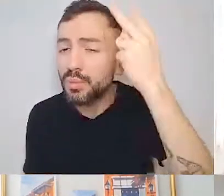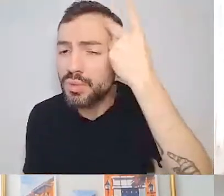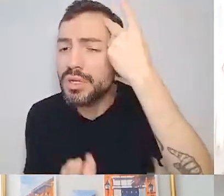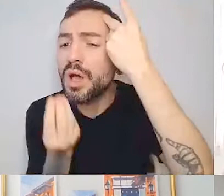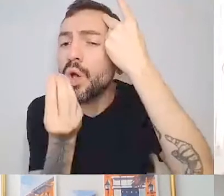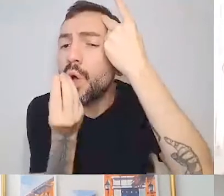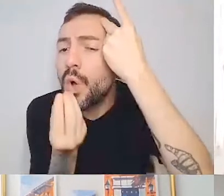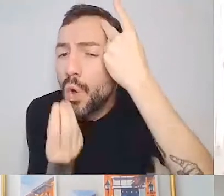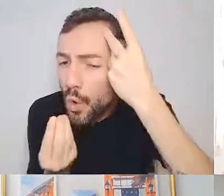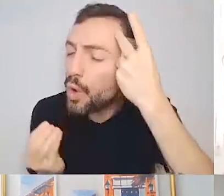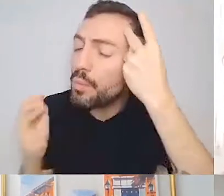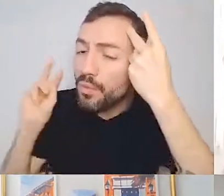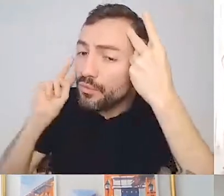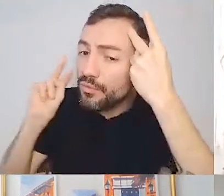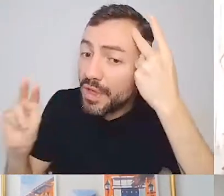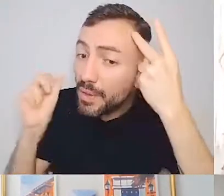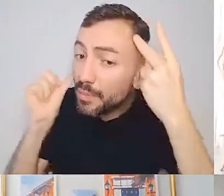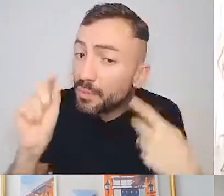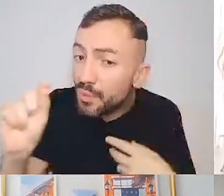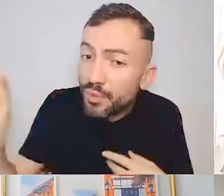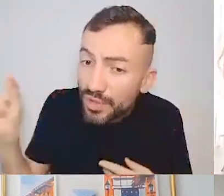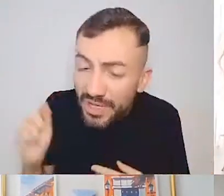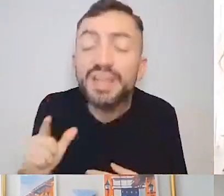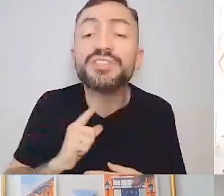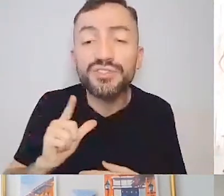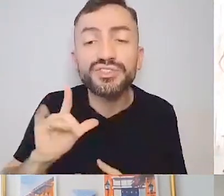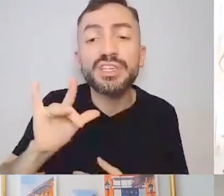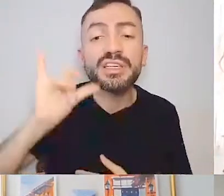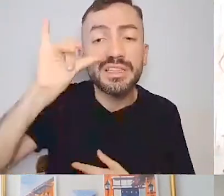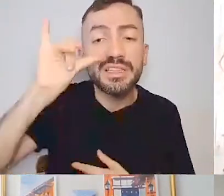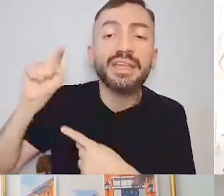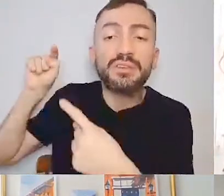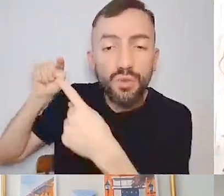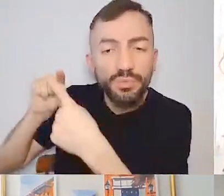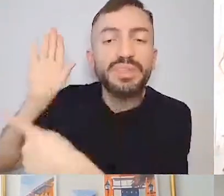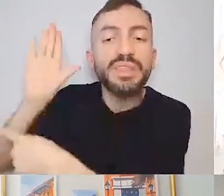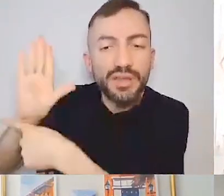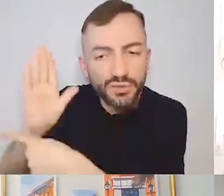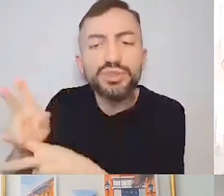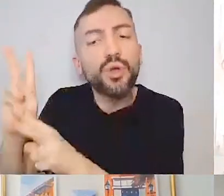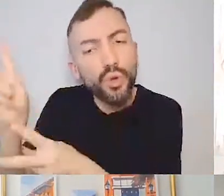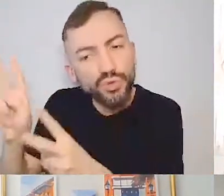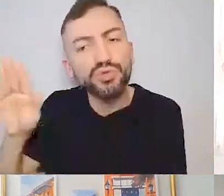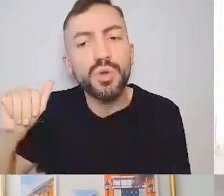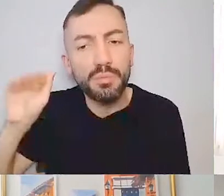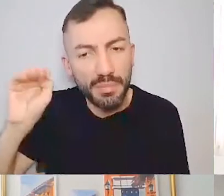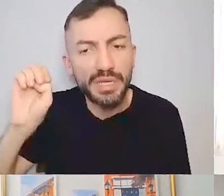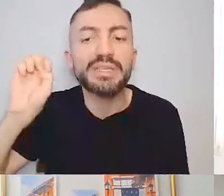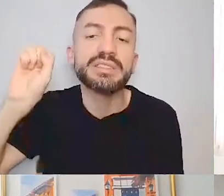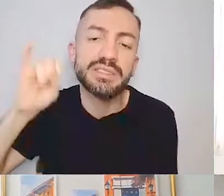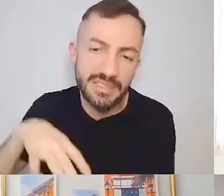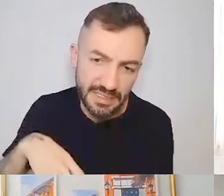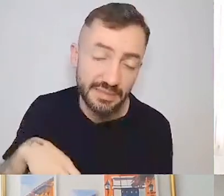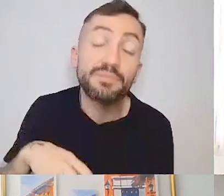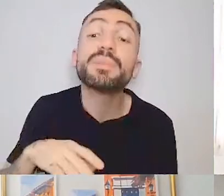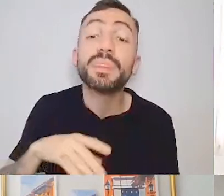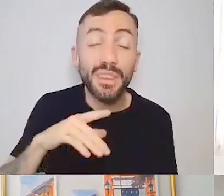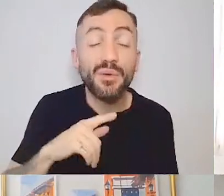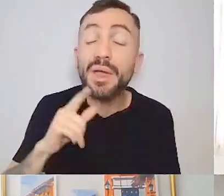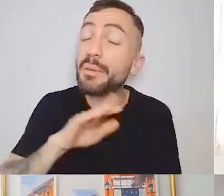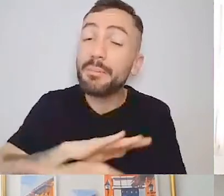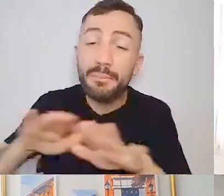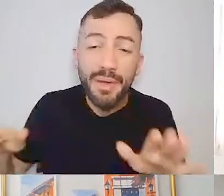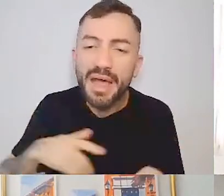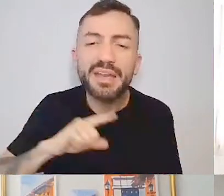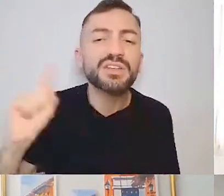políticas públicas para que essas mulheres exerçam, sim, essa maternidade, né? Então, o desafio de quebra desse estigma